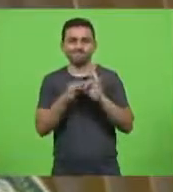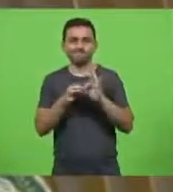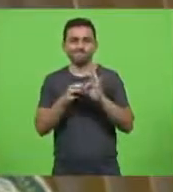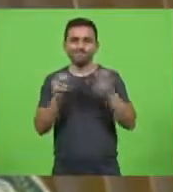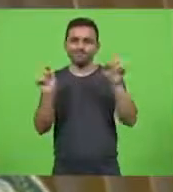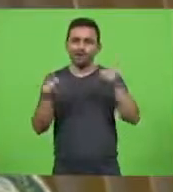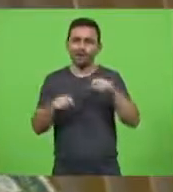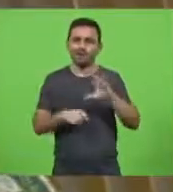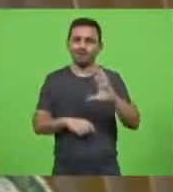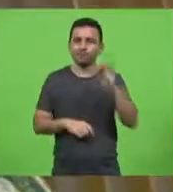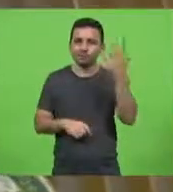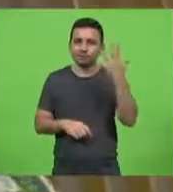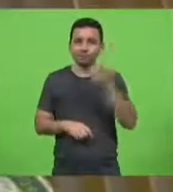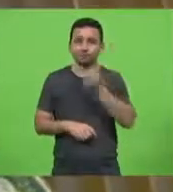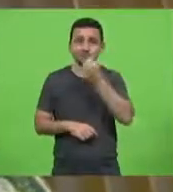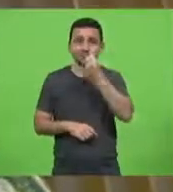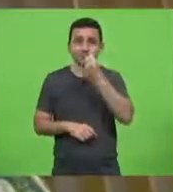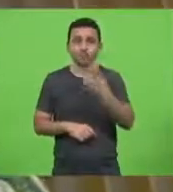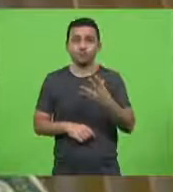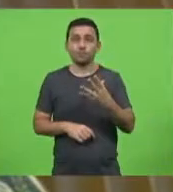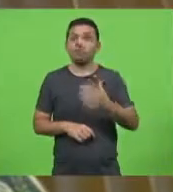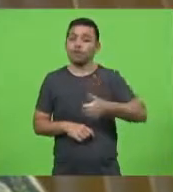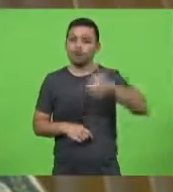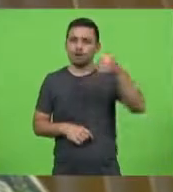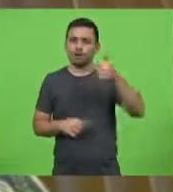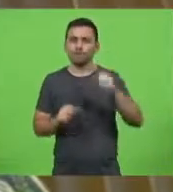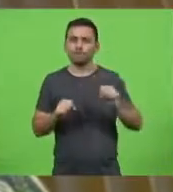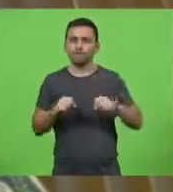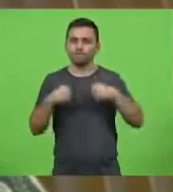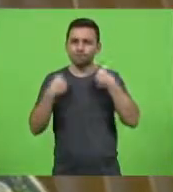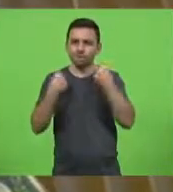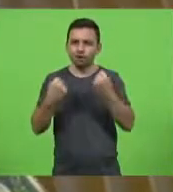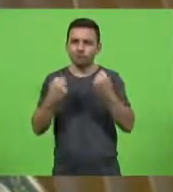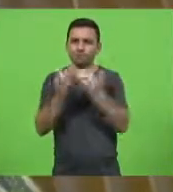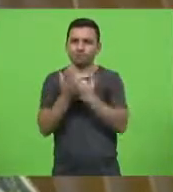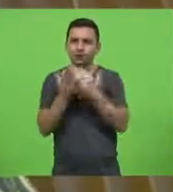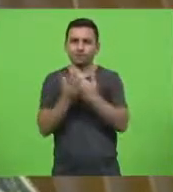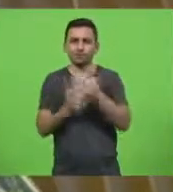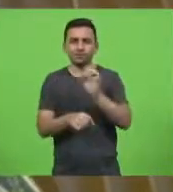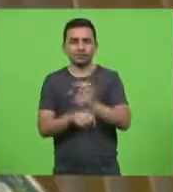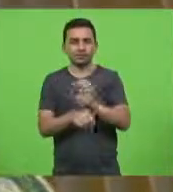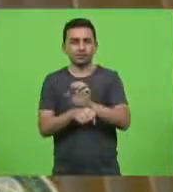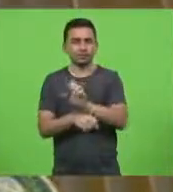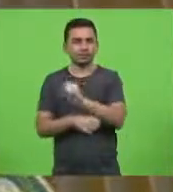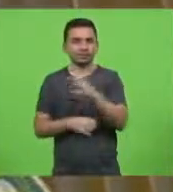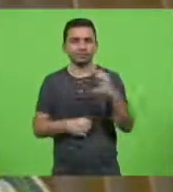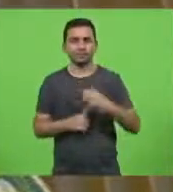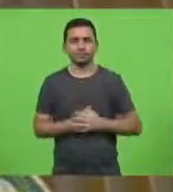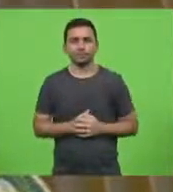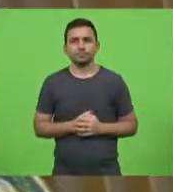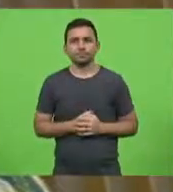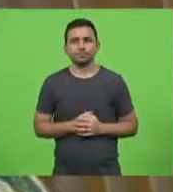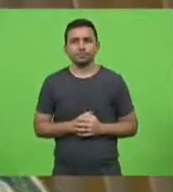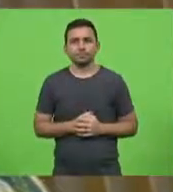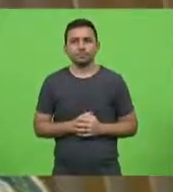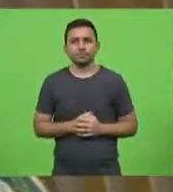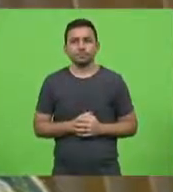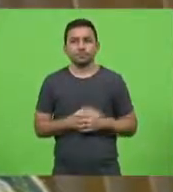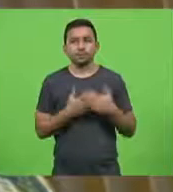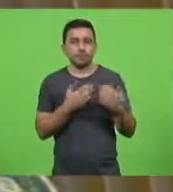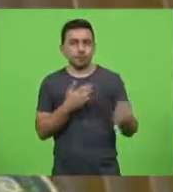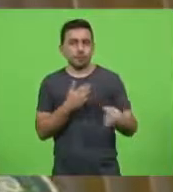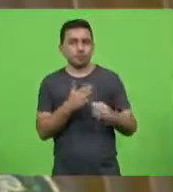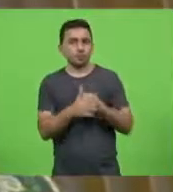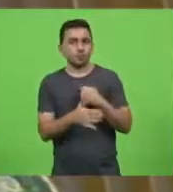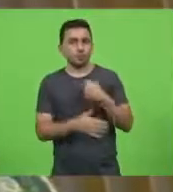aconteçam e sejam cada vez mais forte a nossa presença em todo o estado de Santa Catarina. Quanto à pergunta da deputada